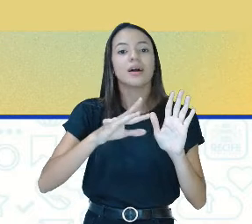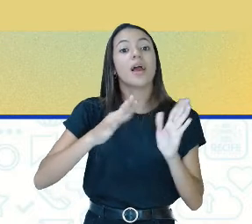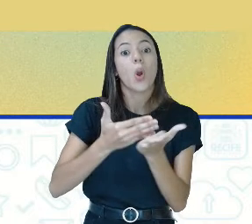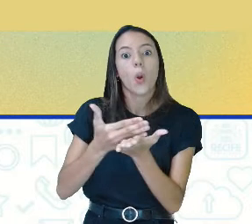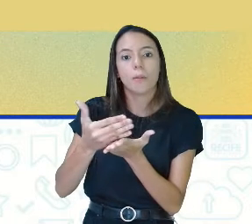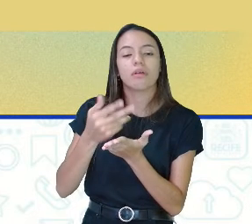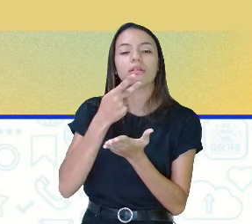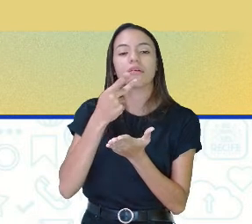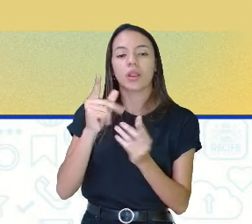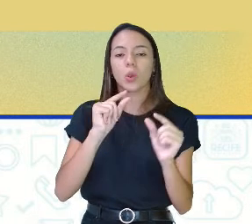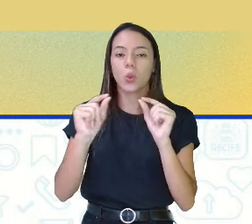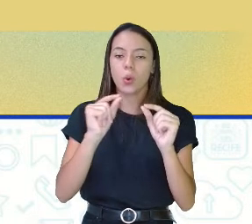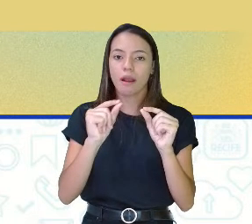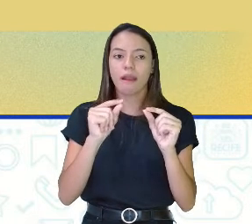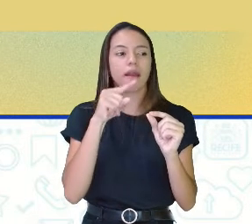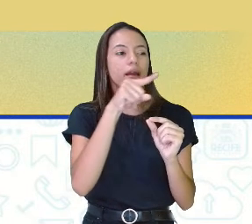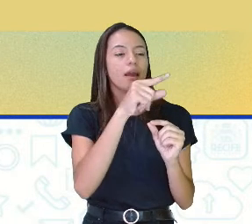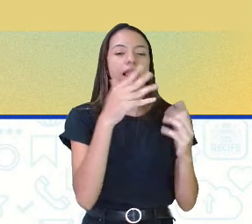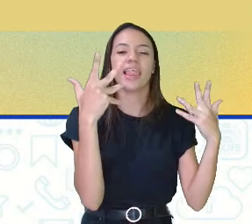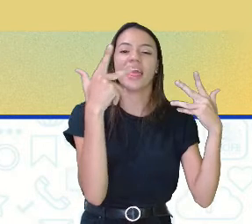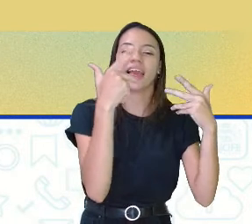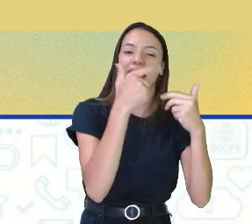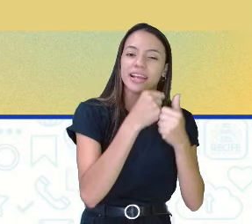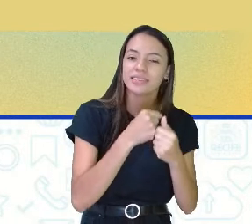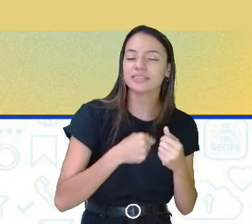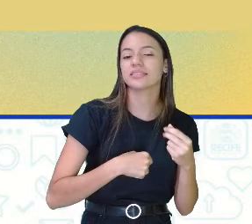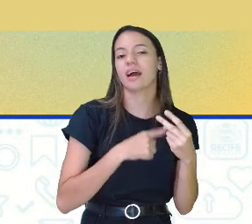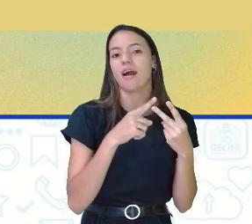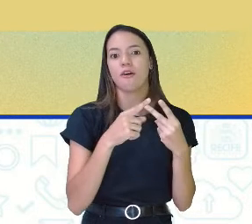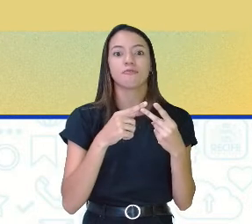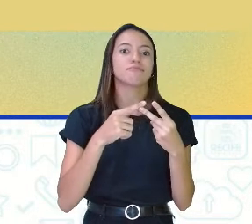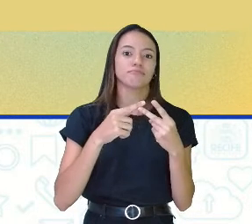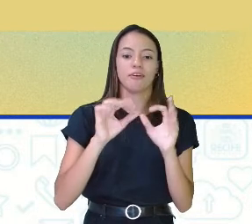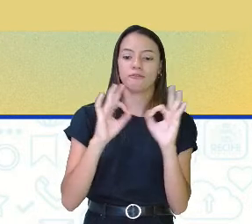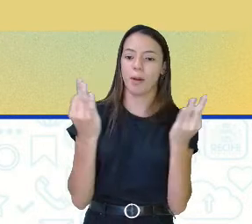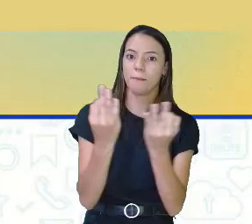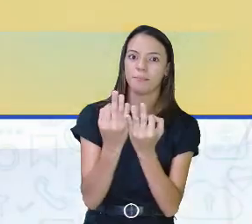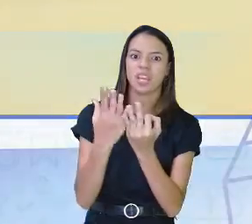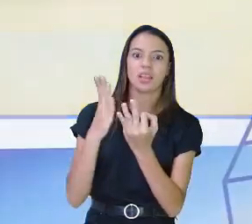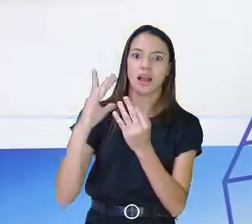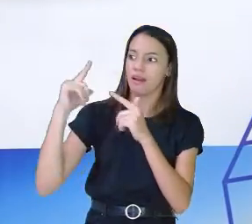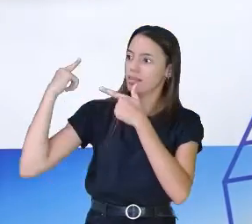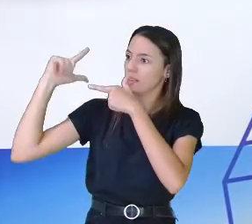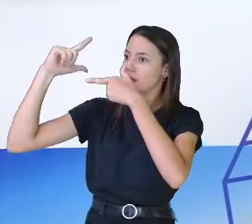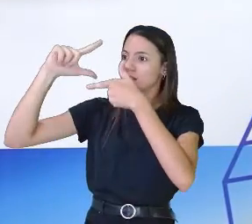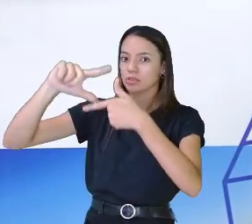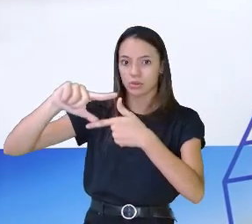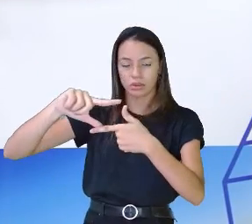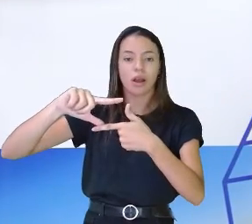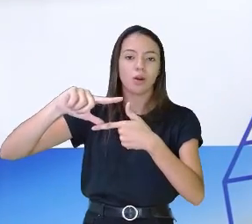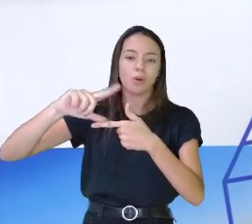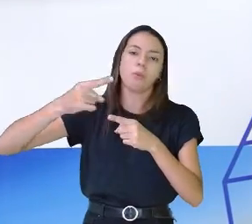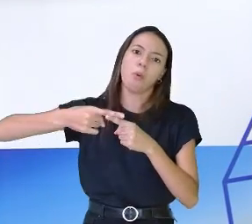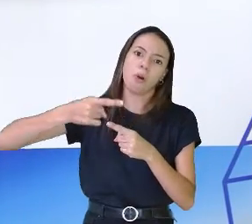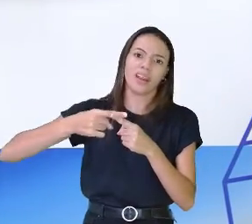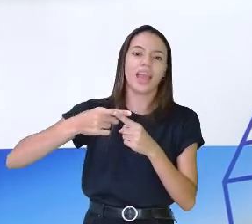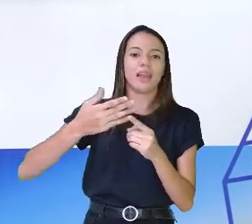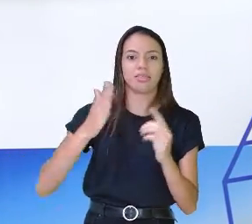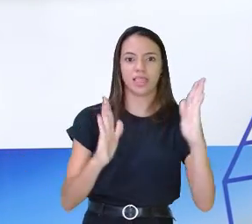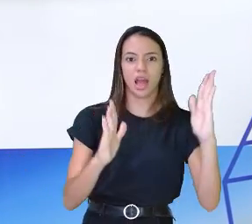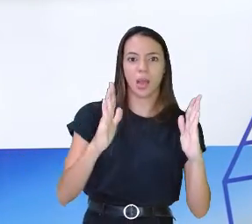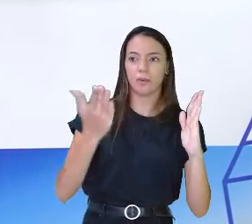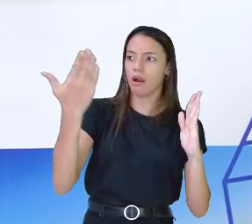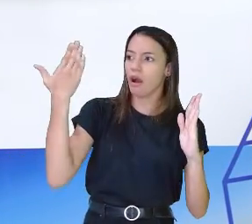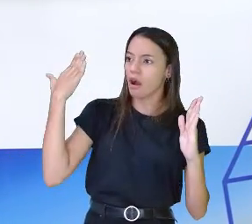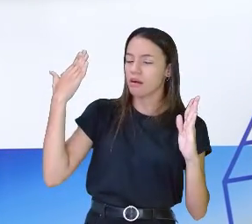de 3 séculos e tal, que eram atributos esperados de